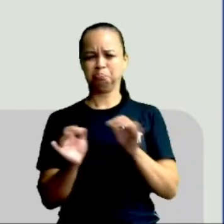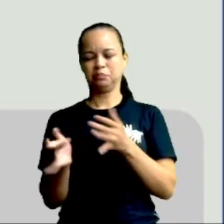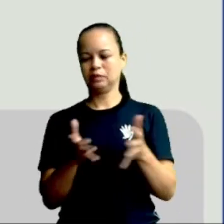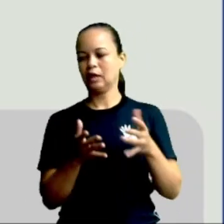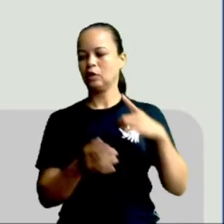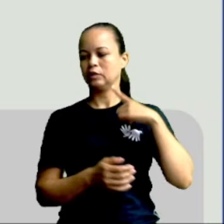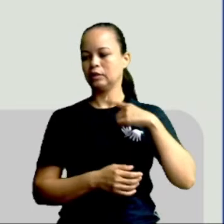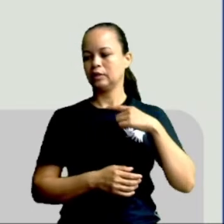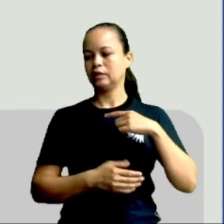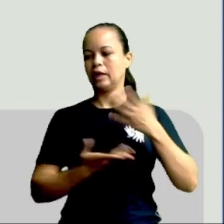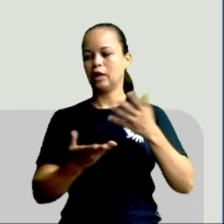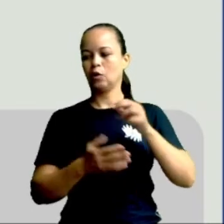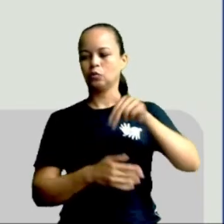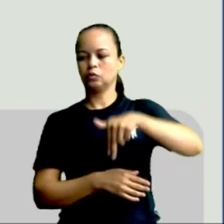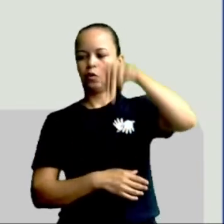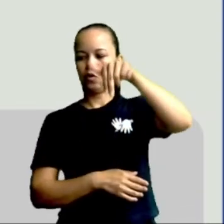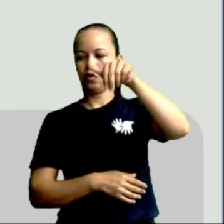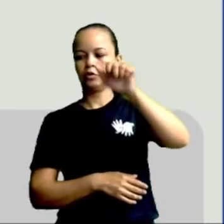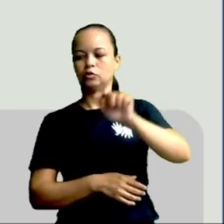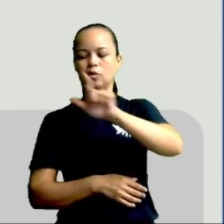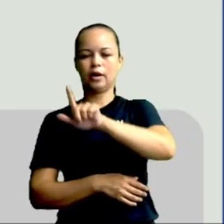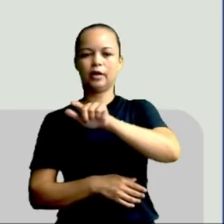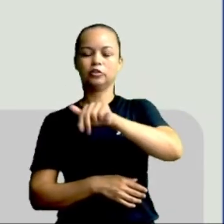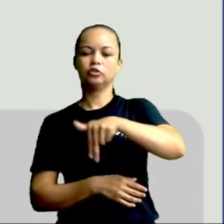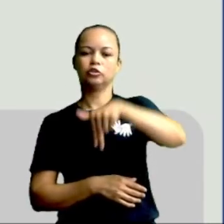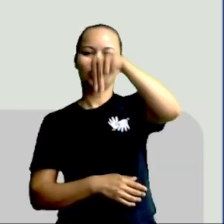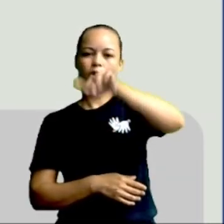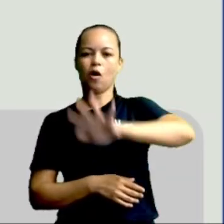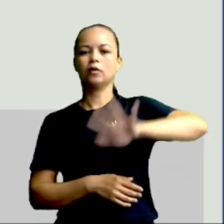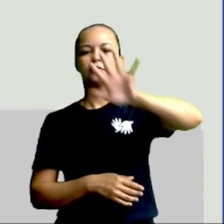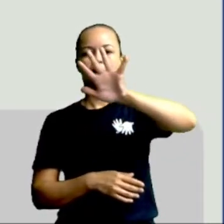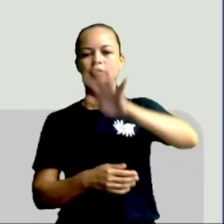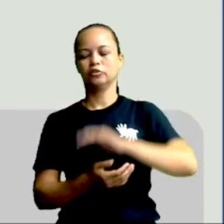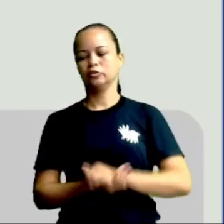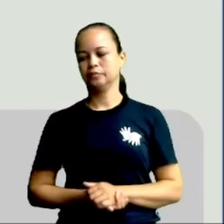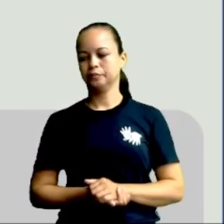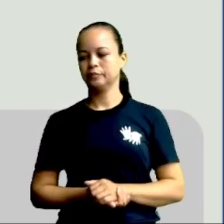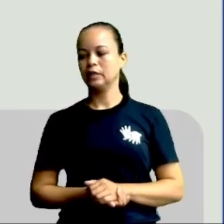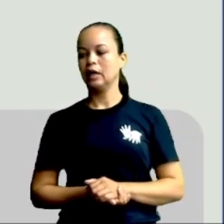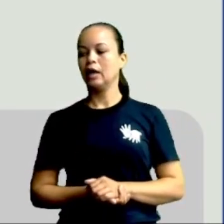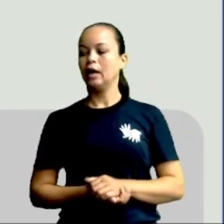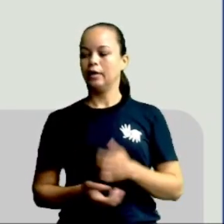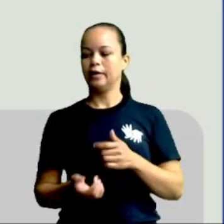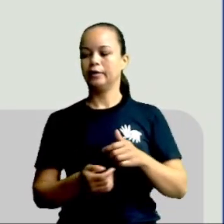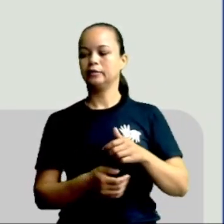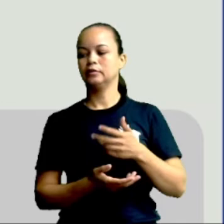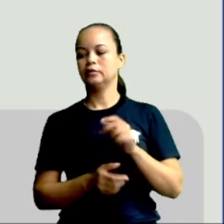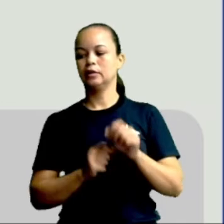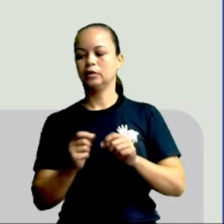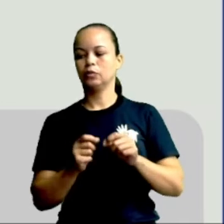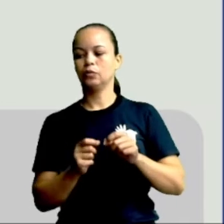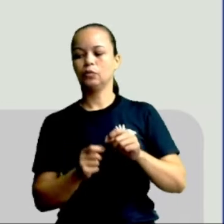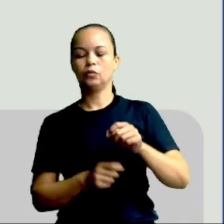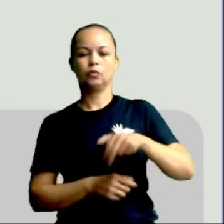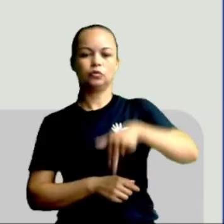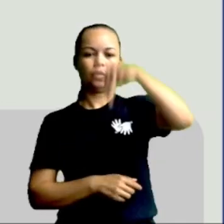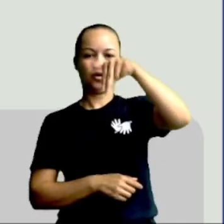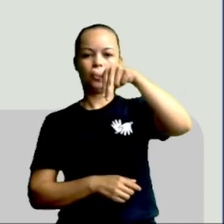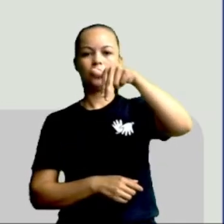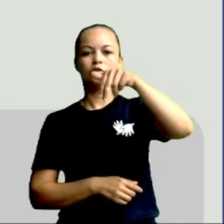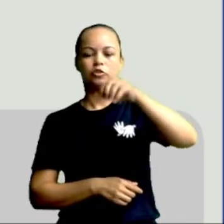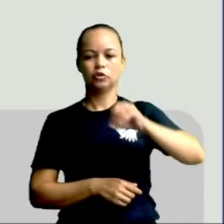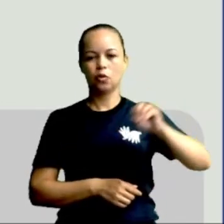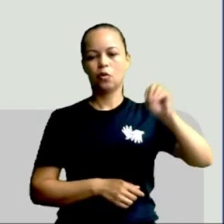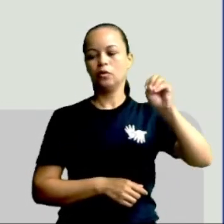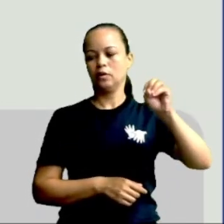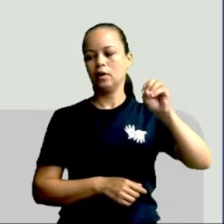nordeste. Entre o leste e o sul eu tenho entre o norte e o oeste eu tenho o noroeste. Então,